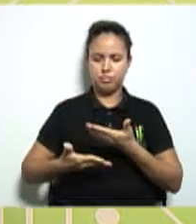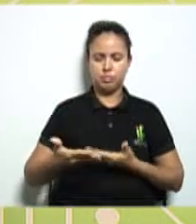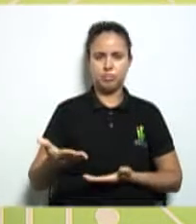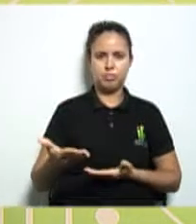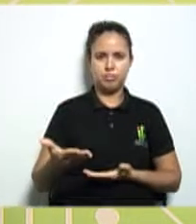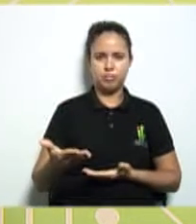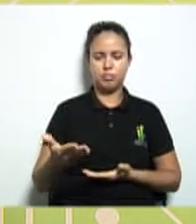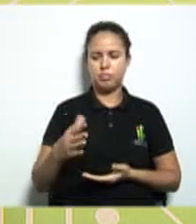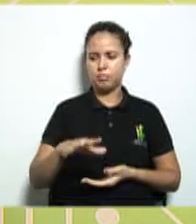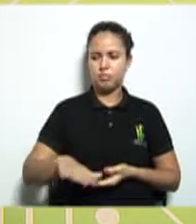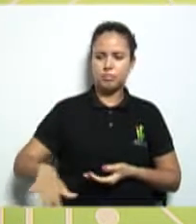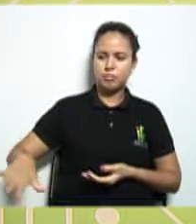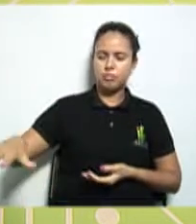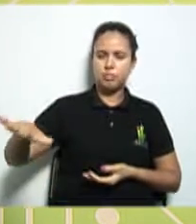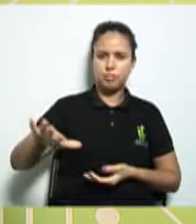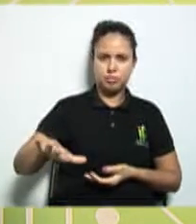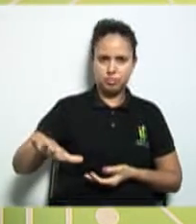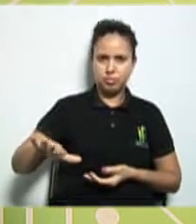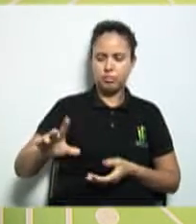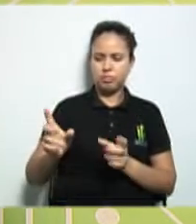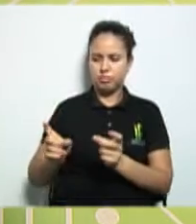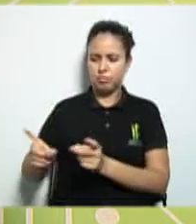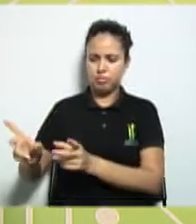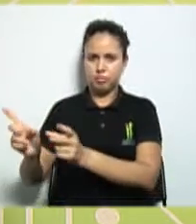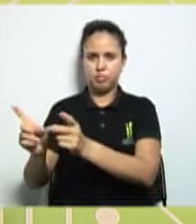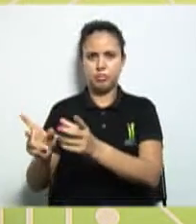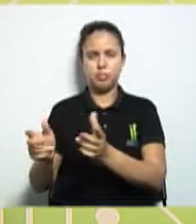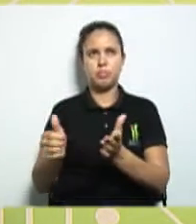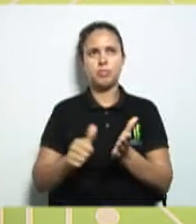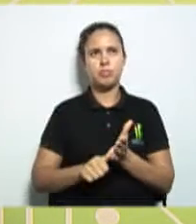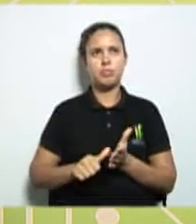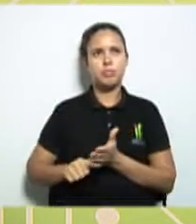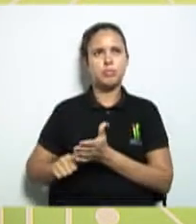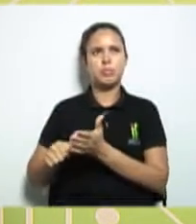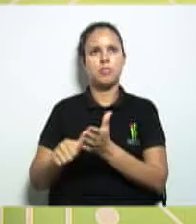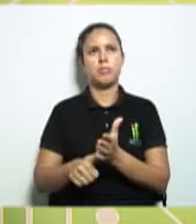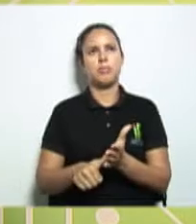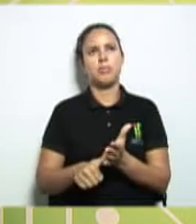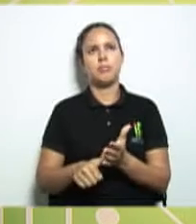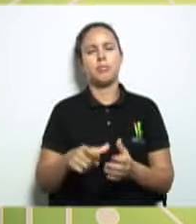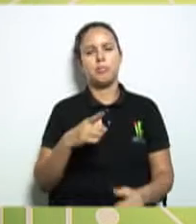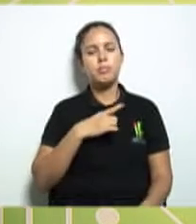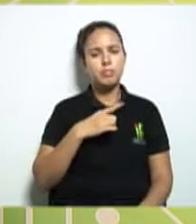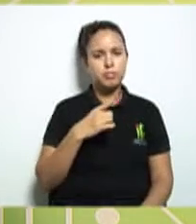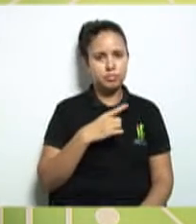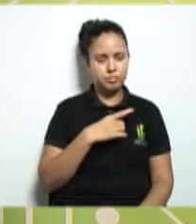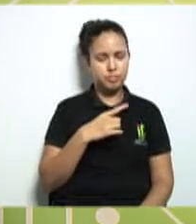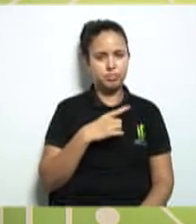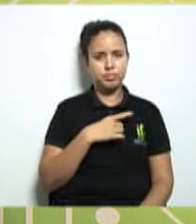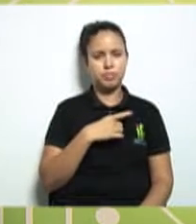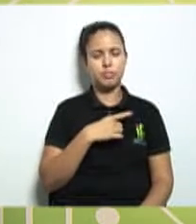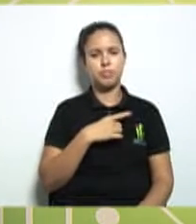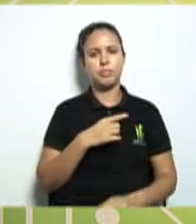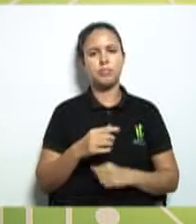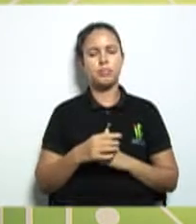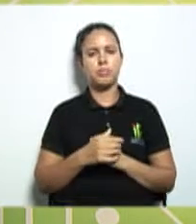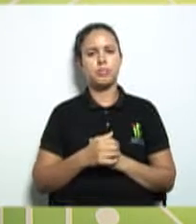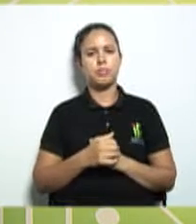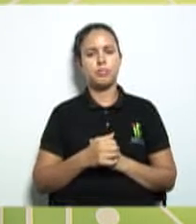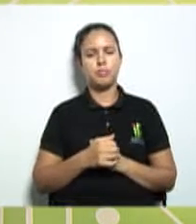entre o cooperado e o mercado. Porque ela tem essa função